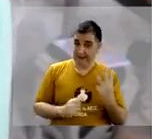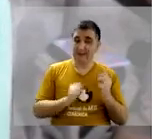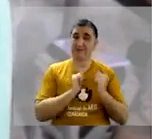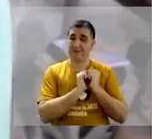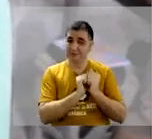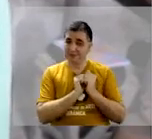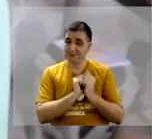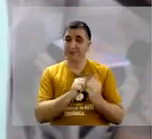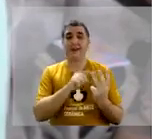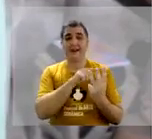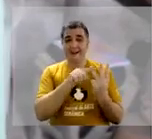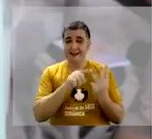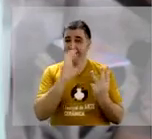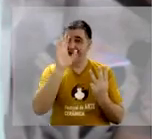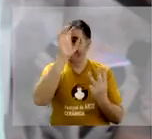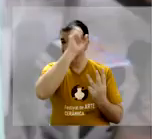nós.